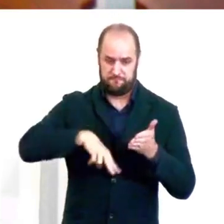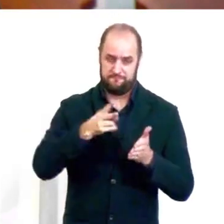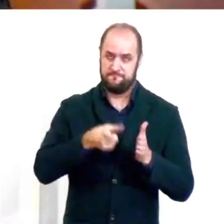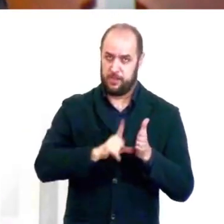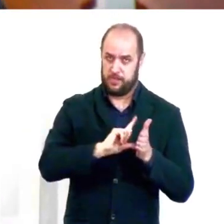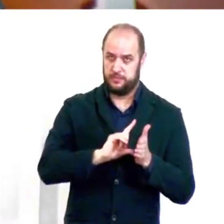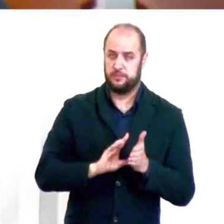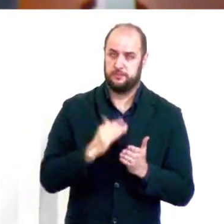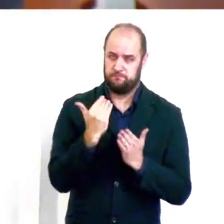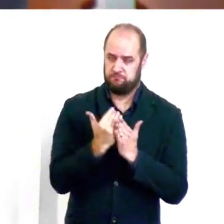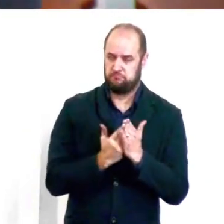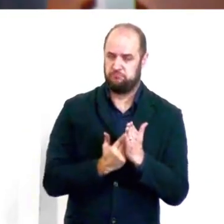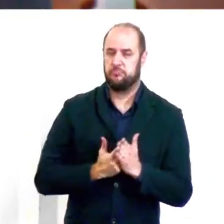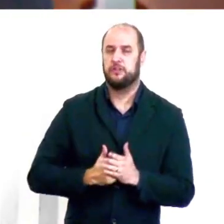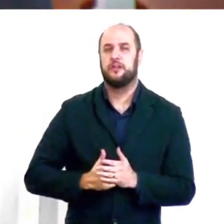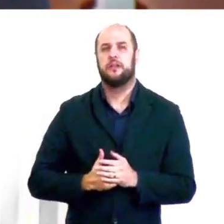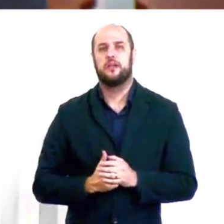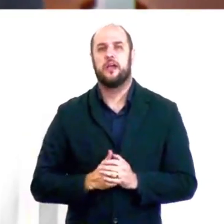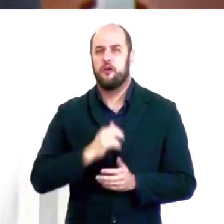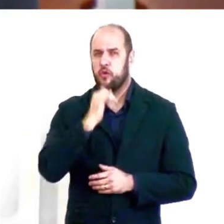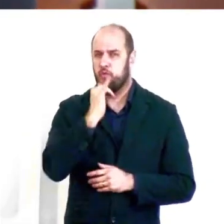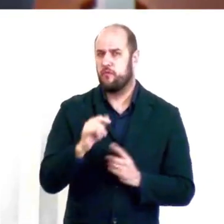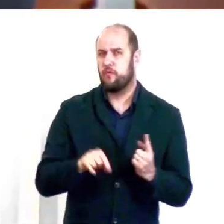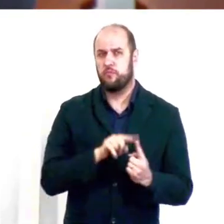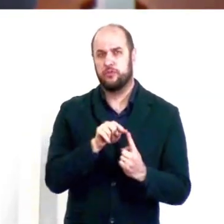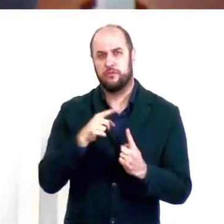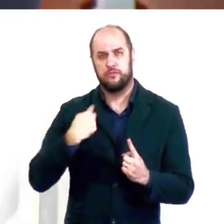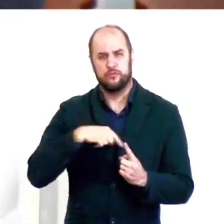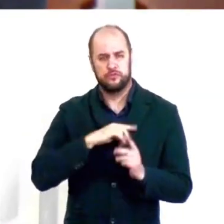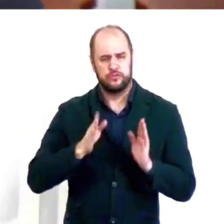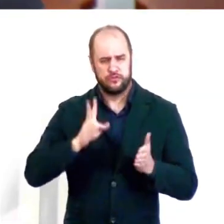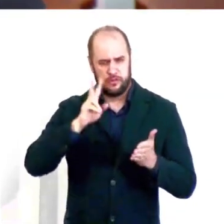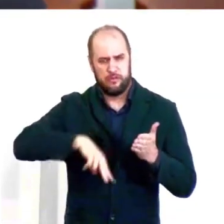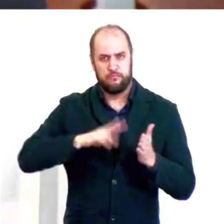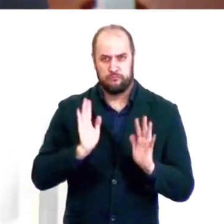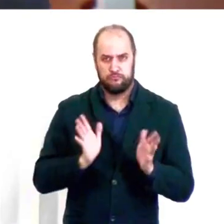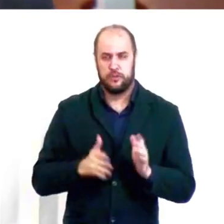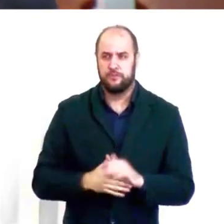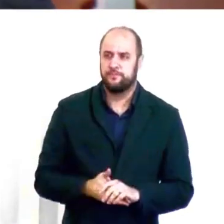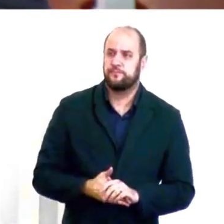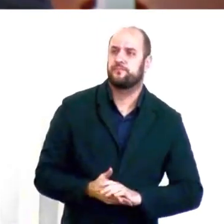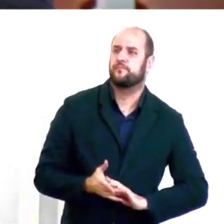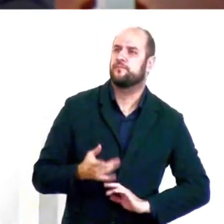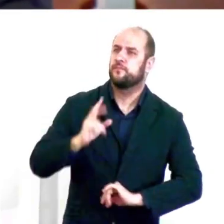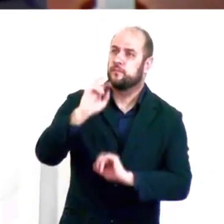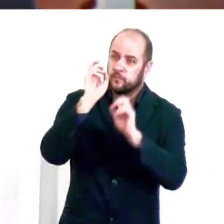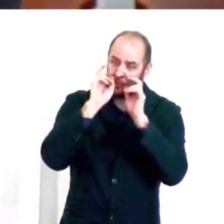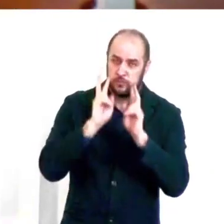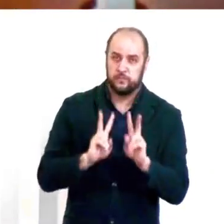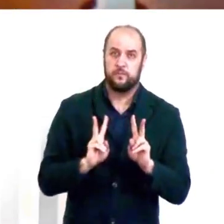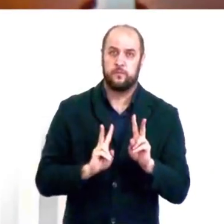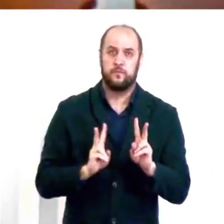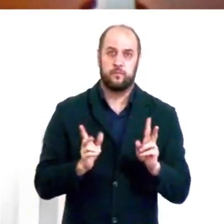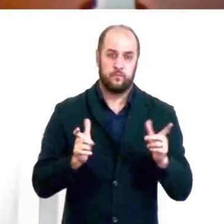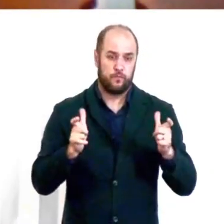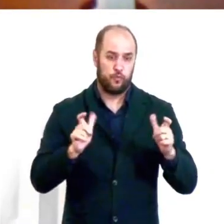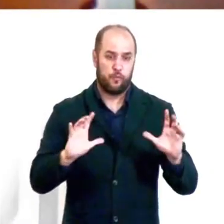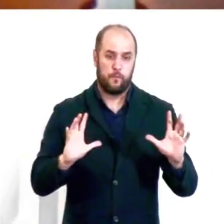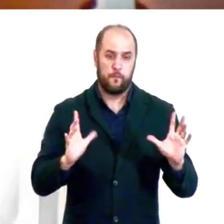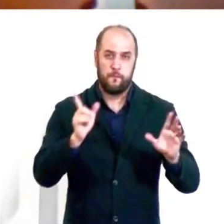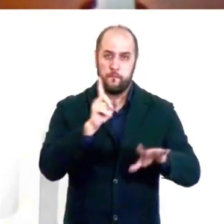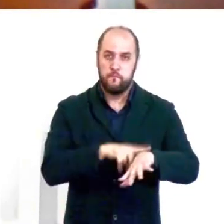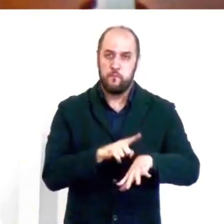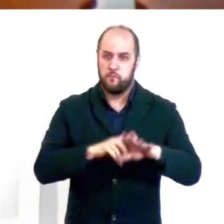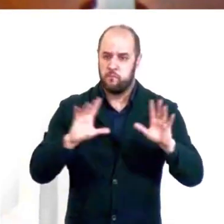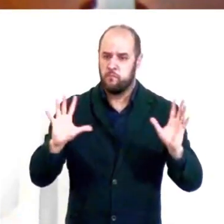propósito de lembrarmos que já falamos aqui do capítulo 11 e é o cenário que nos prepara para aquilo que vai